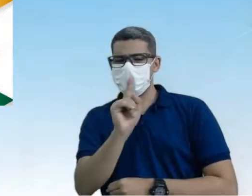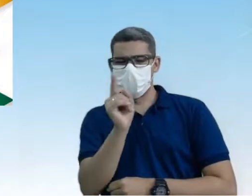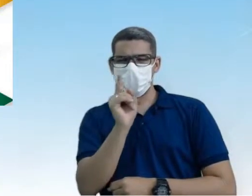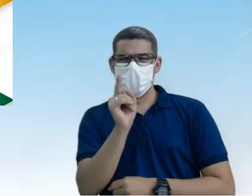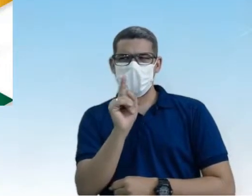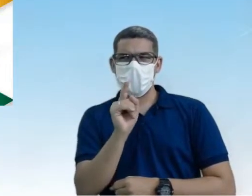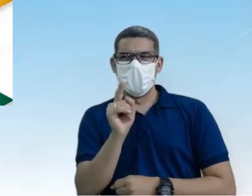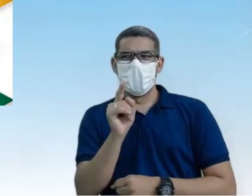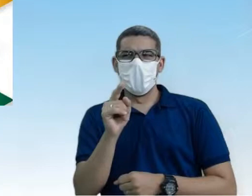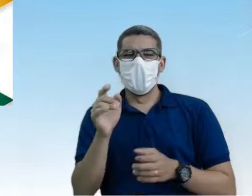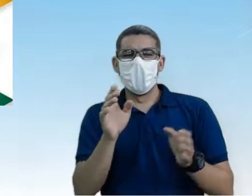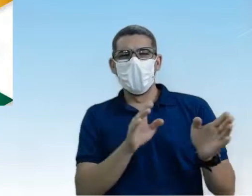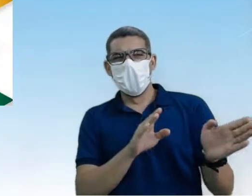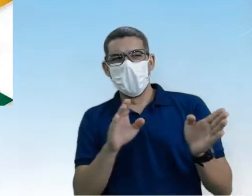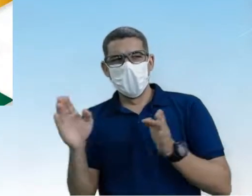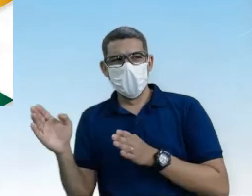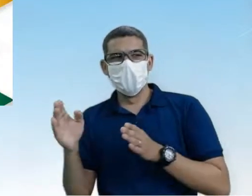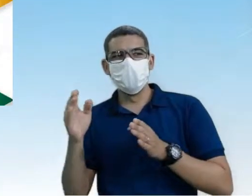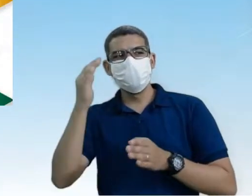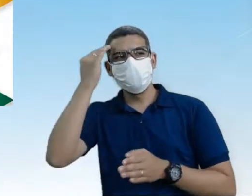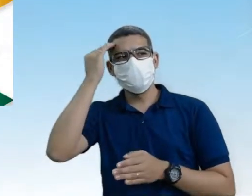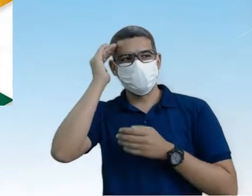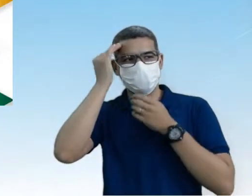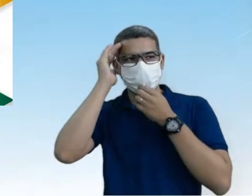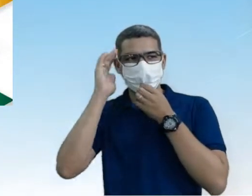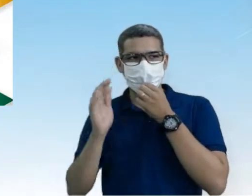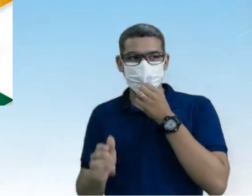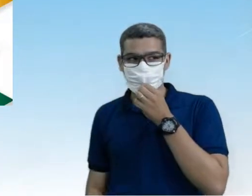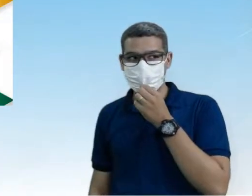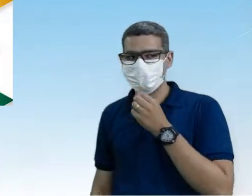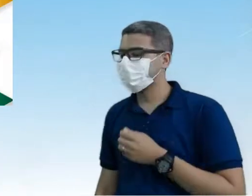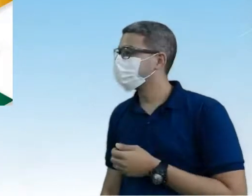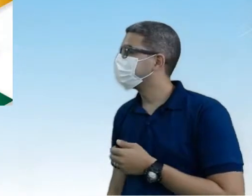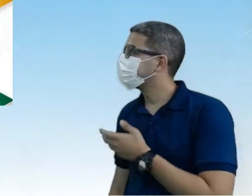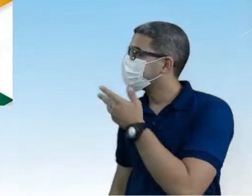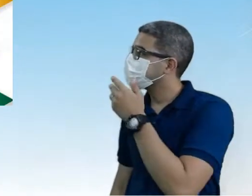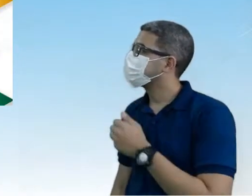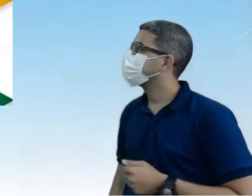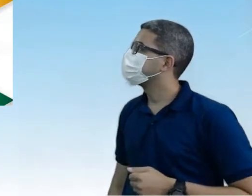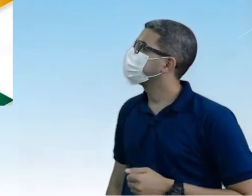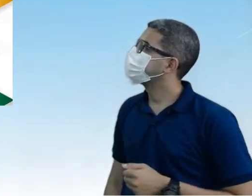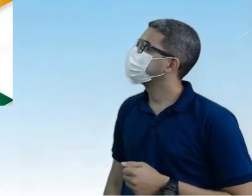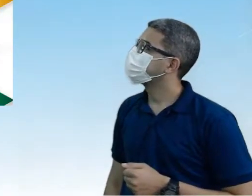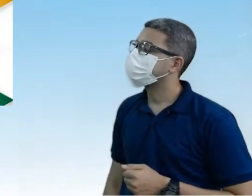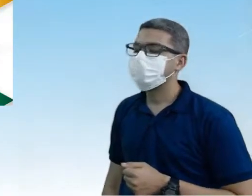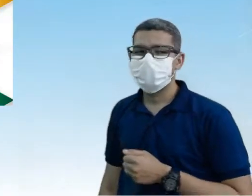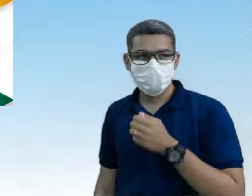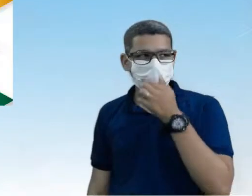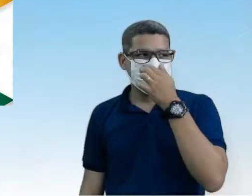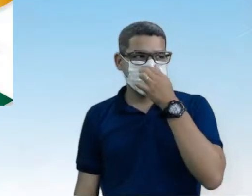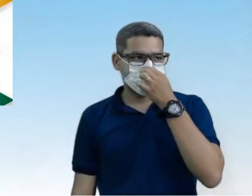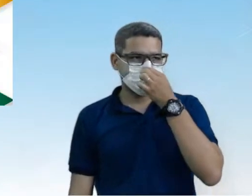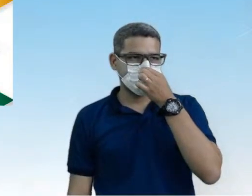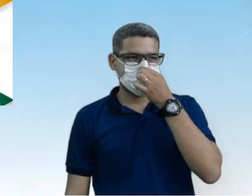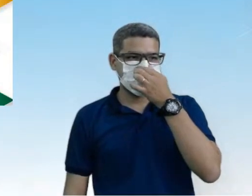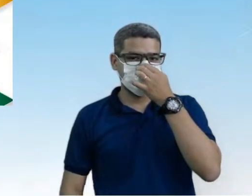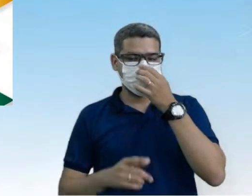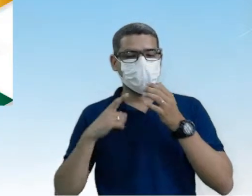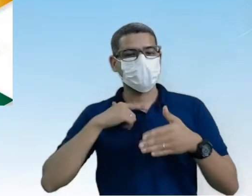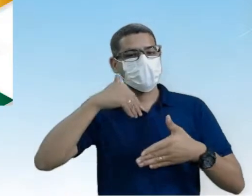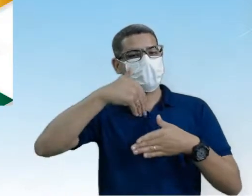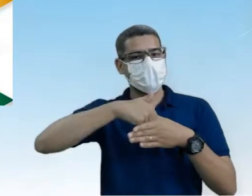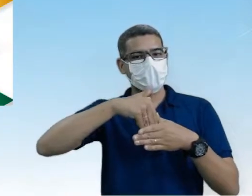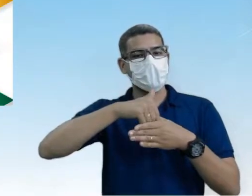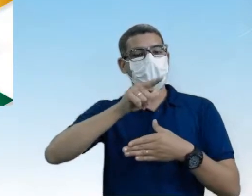pensando. Vou passar aí para a gente entender, né? A nossa curiosity. Emma Watson, ela foi eleita